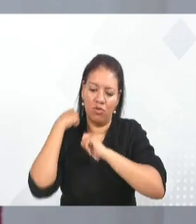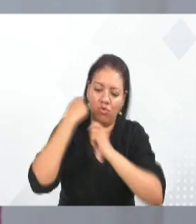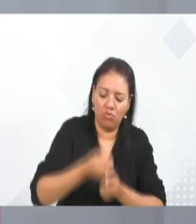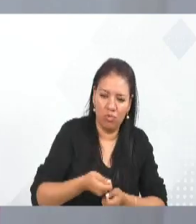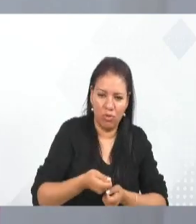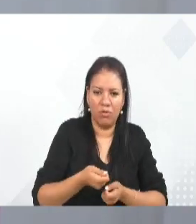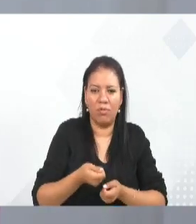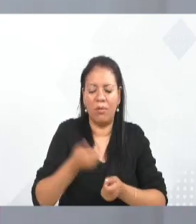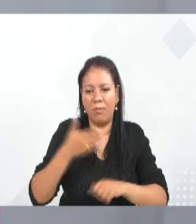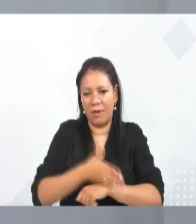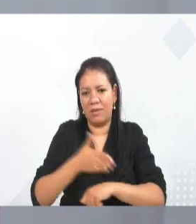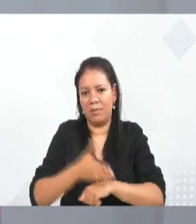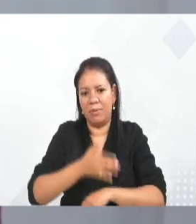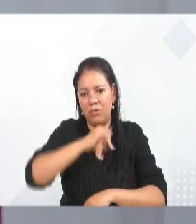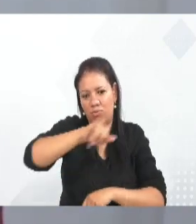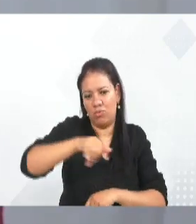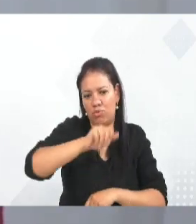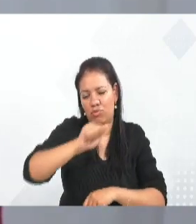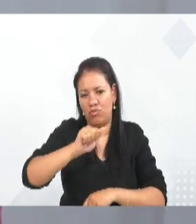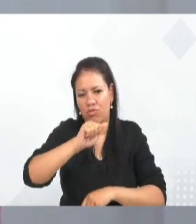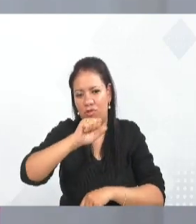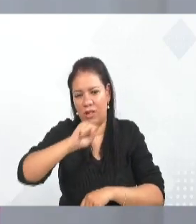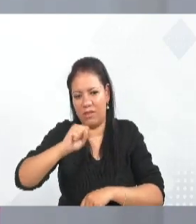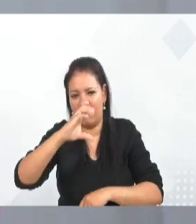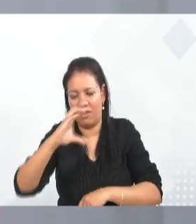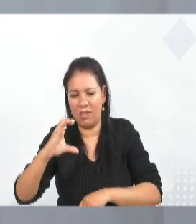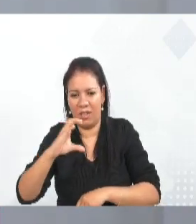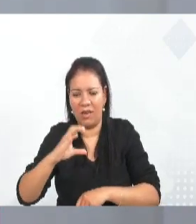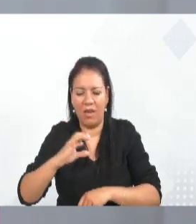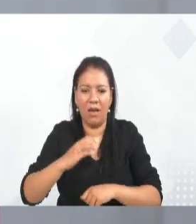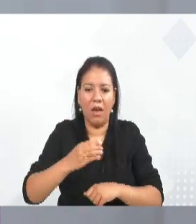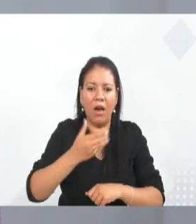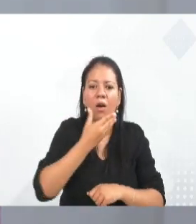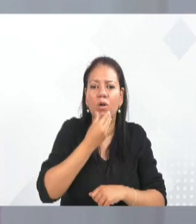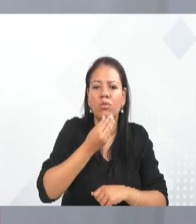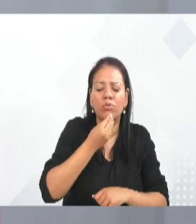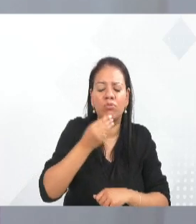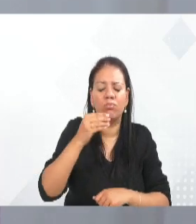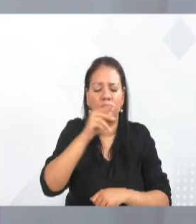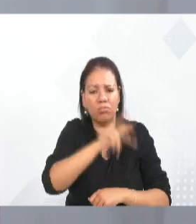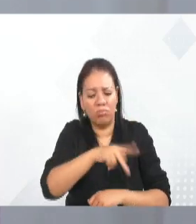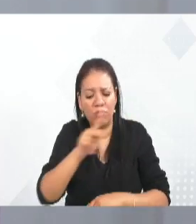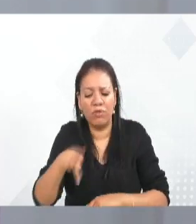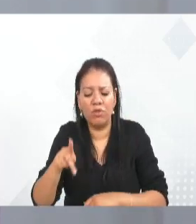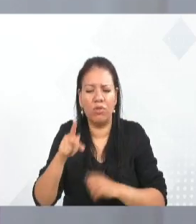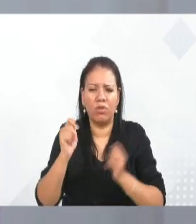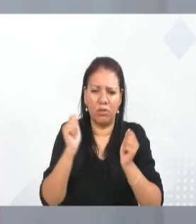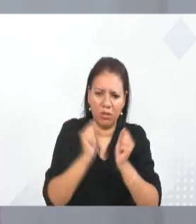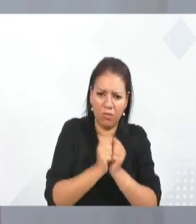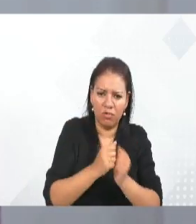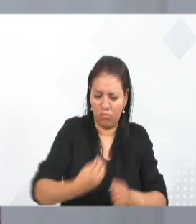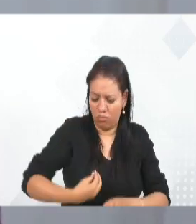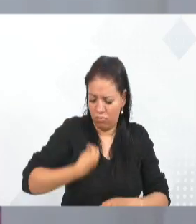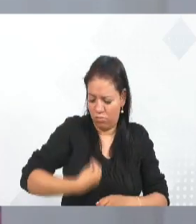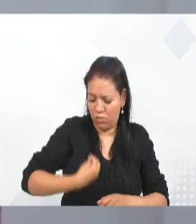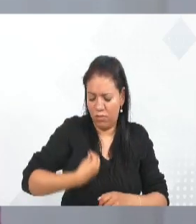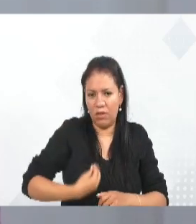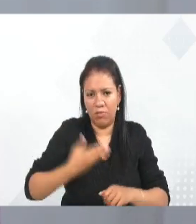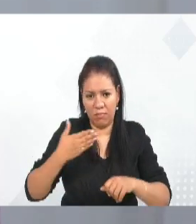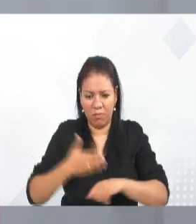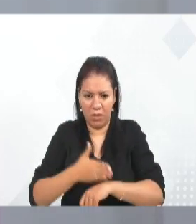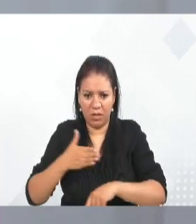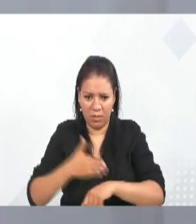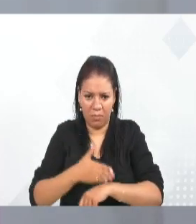parte do jasp Então parabéns aí ao mestre Feijó Marquinhos o pessoal todo do jiu-jitsu que esteve lá presente que fez a sua parte